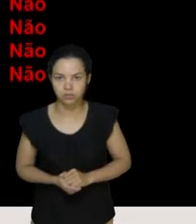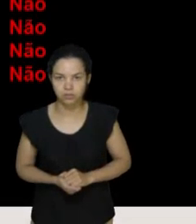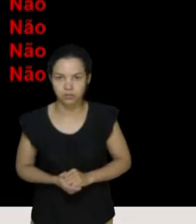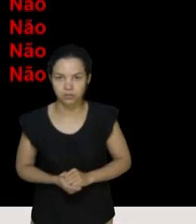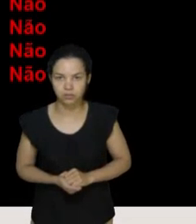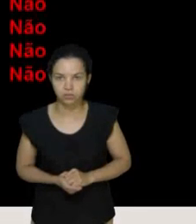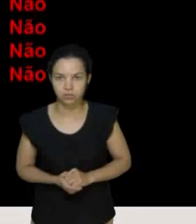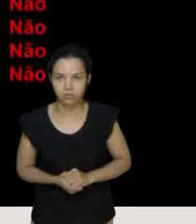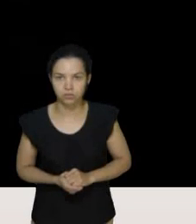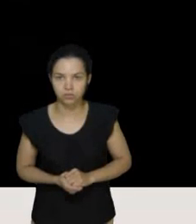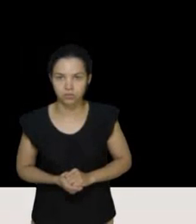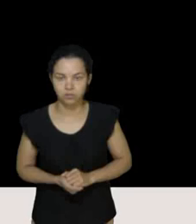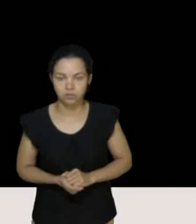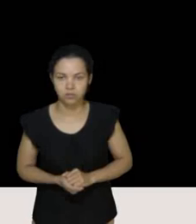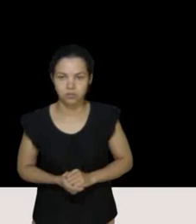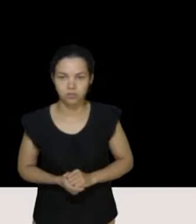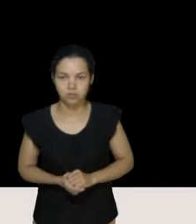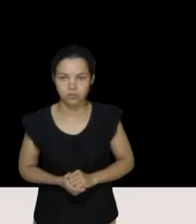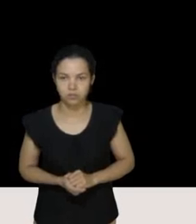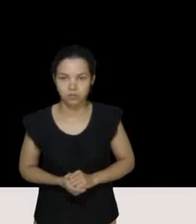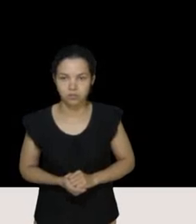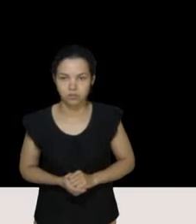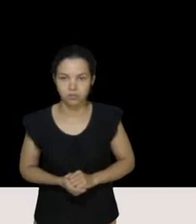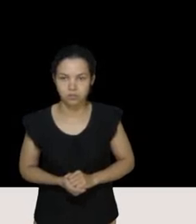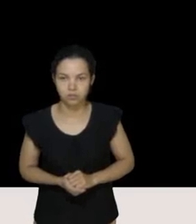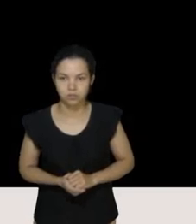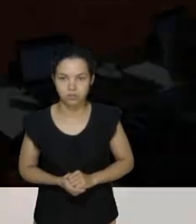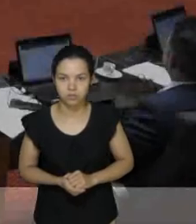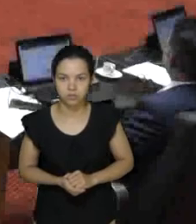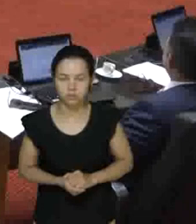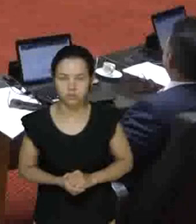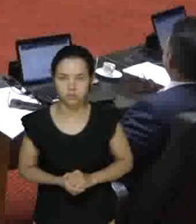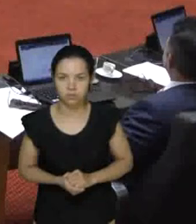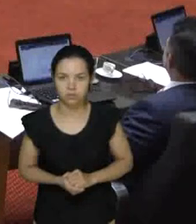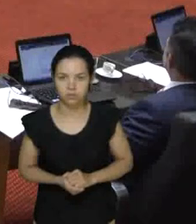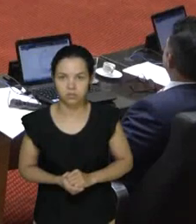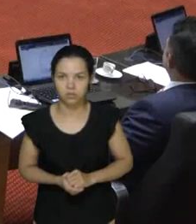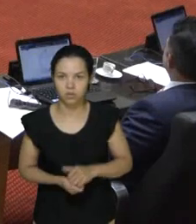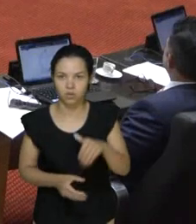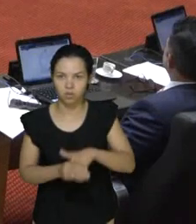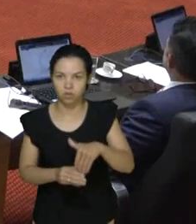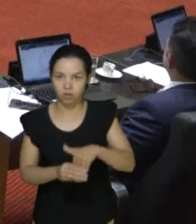Senhor presidente. Pois não, deputado. O voto aqui. Sim é seu. O senhor tem certeza